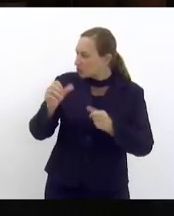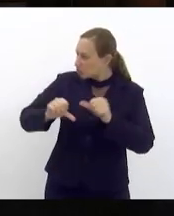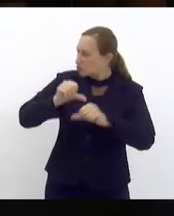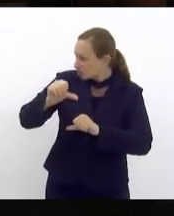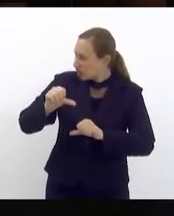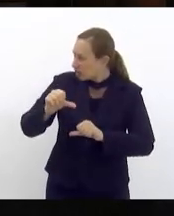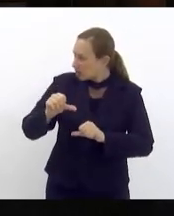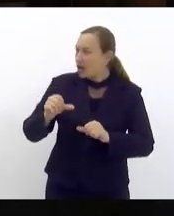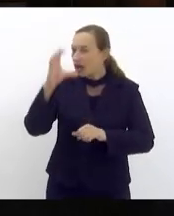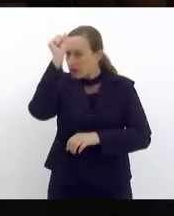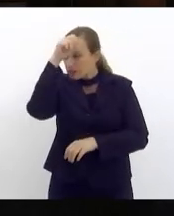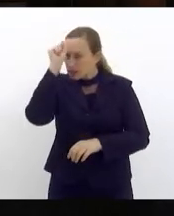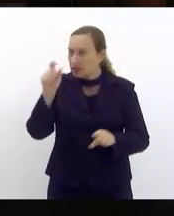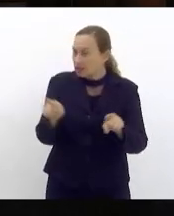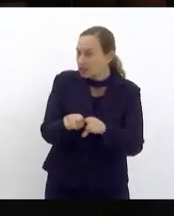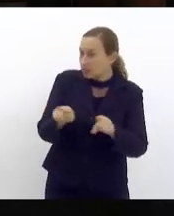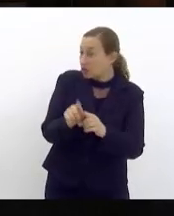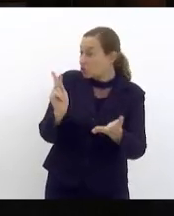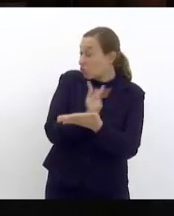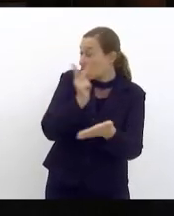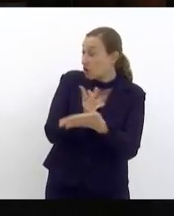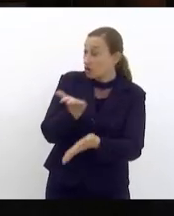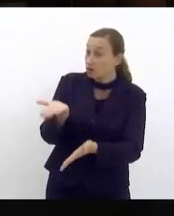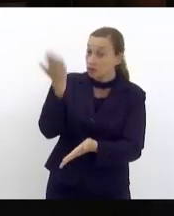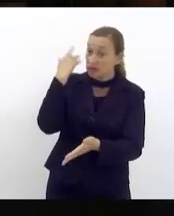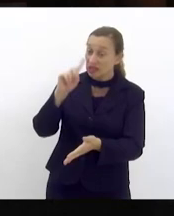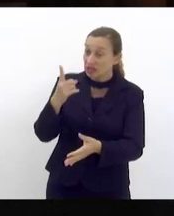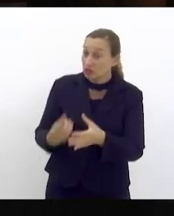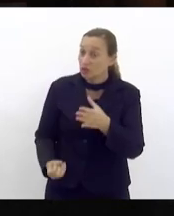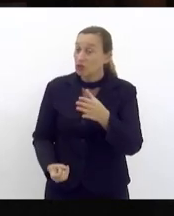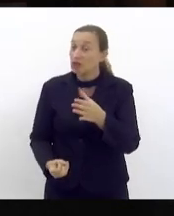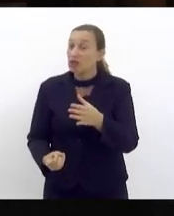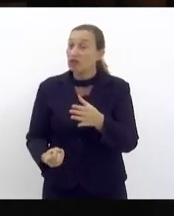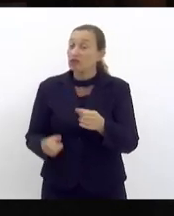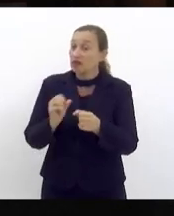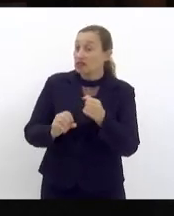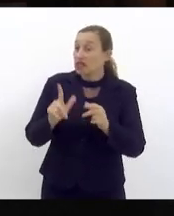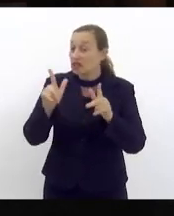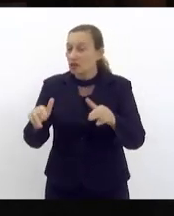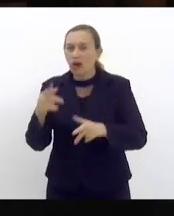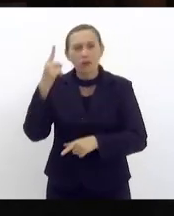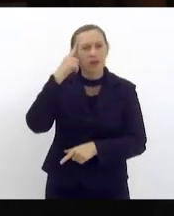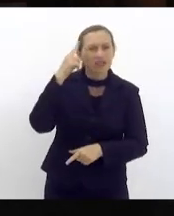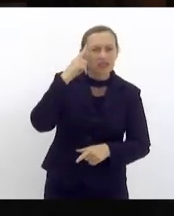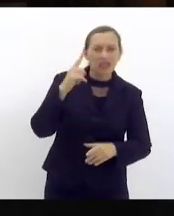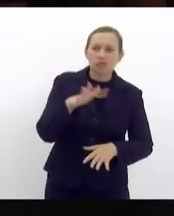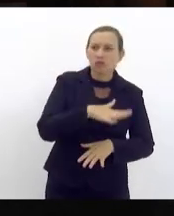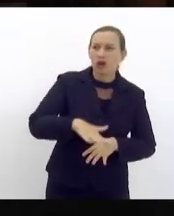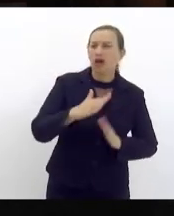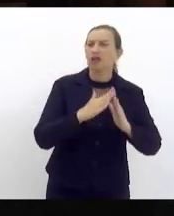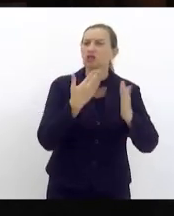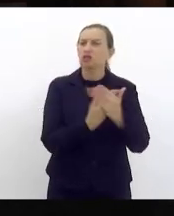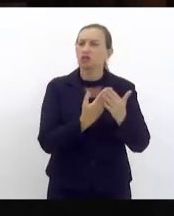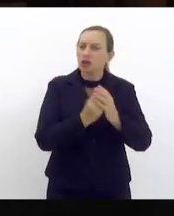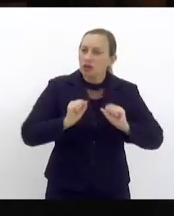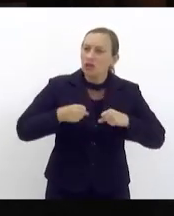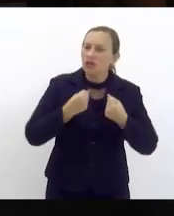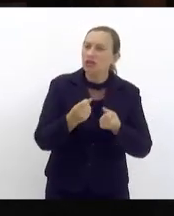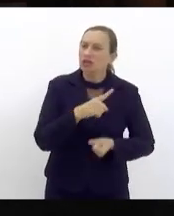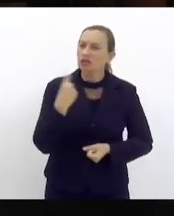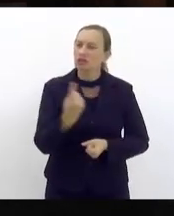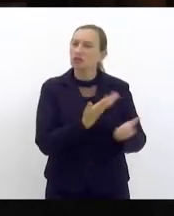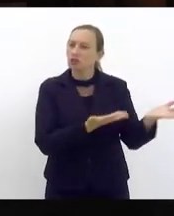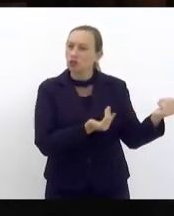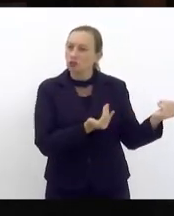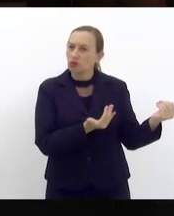que nós podemos aprender com erros anteriores e não reproduzir luz pensemos num ambiente escolar que fortaleça nossa juventude que